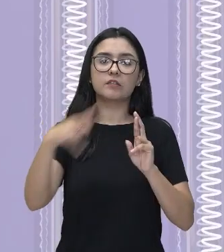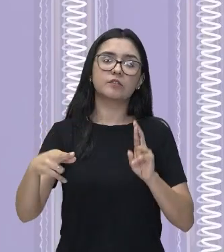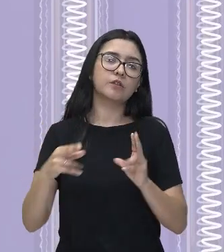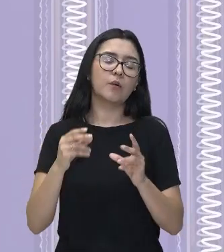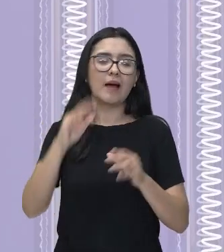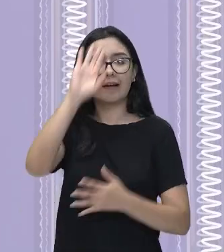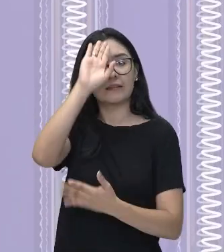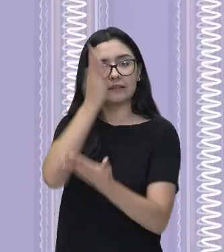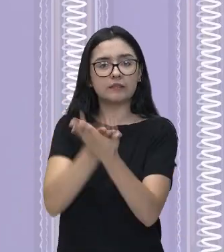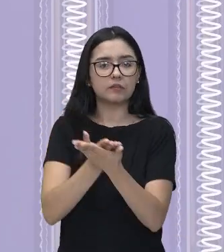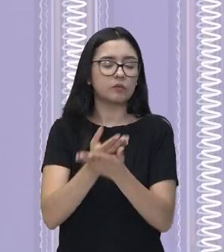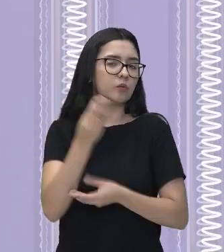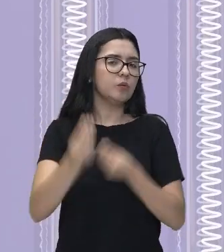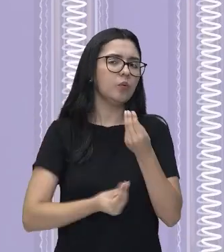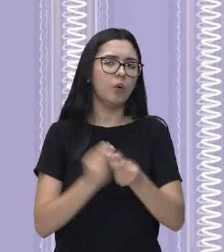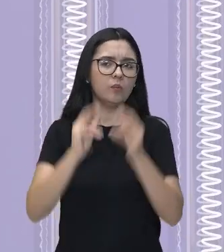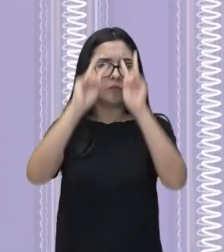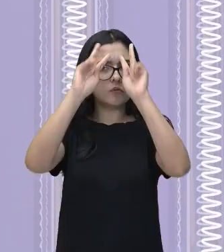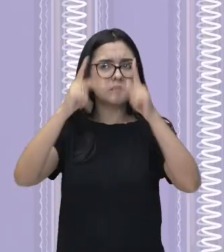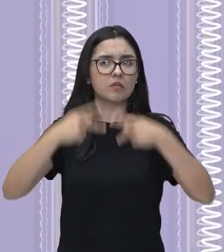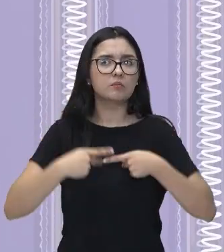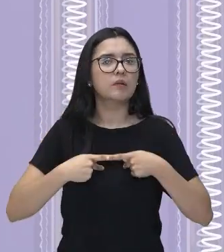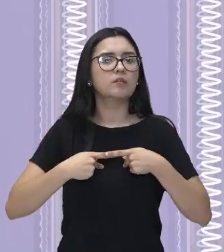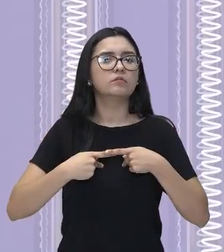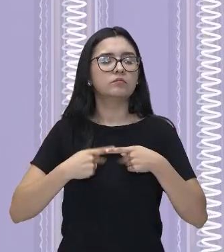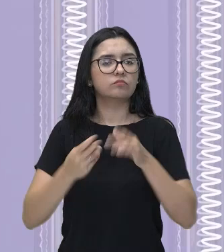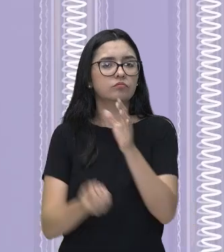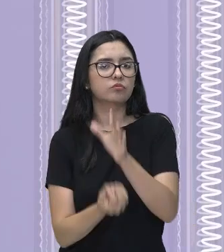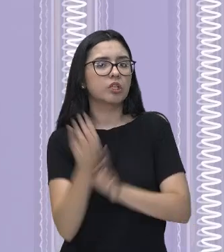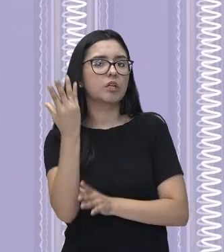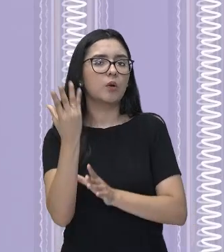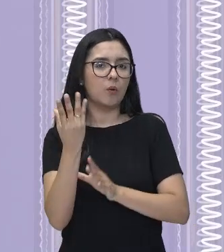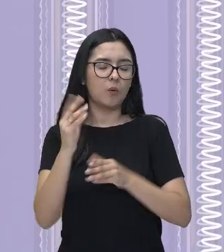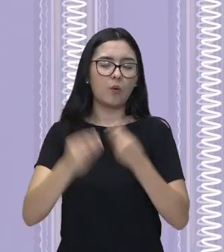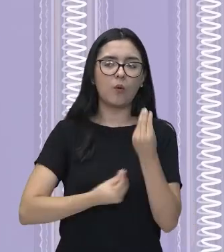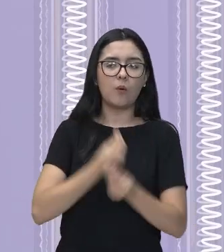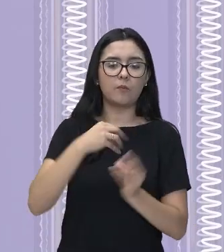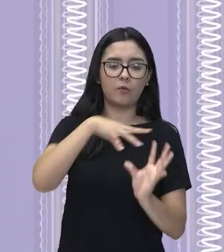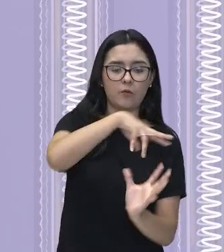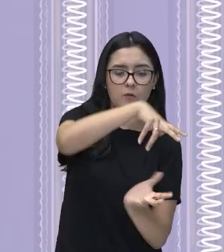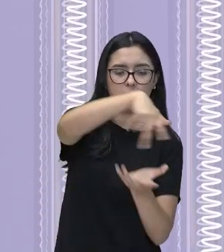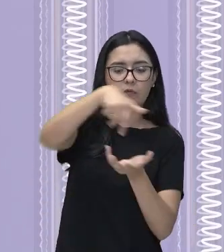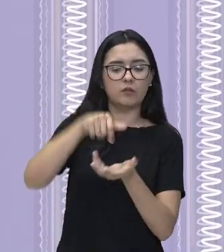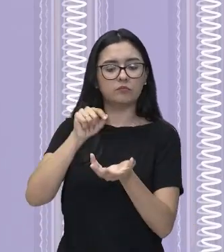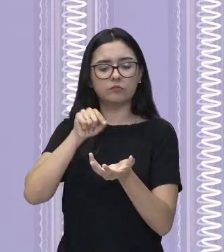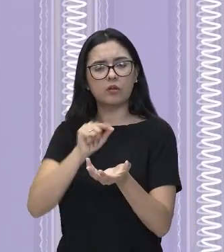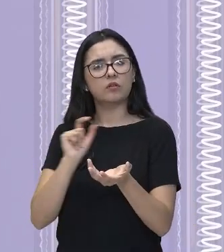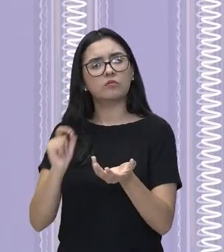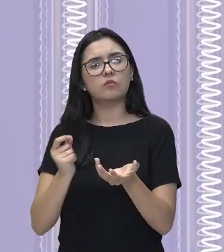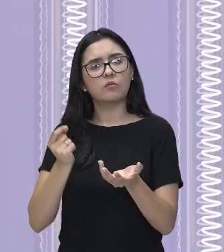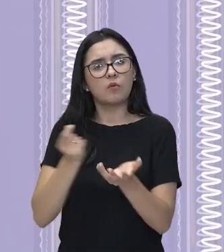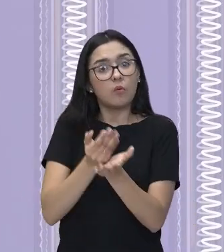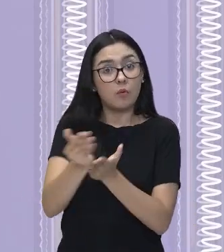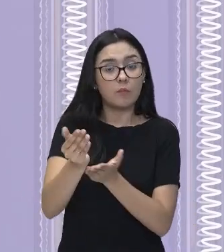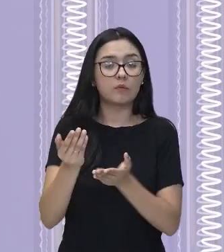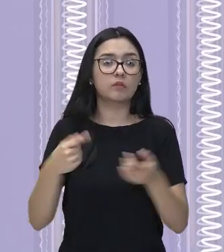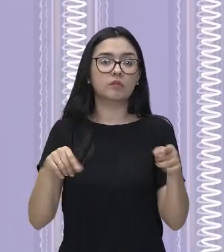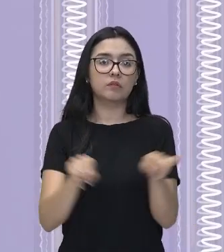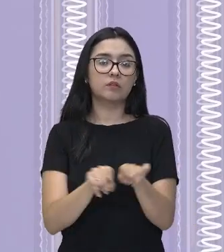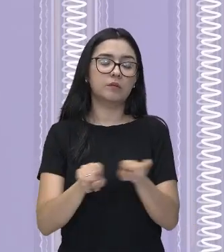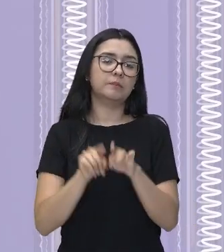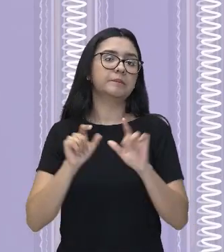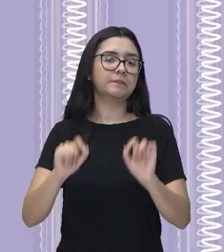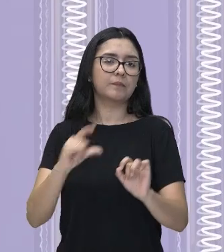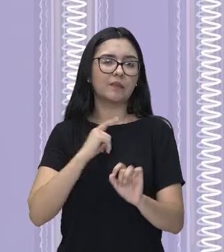vida, como o ser humano começou a existir, como a vida do planeta todo começou a existir a partir de